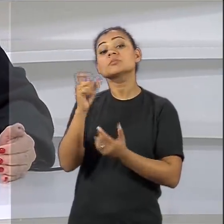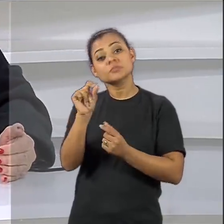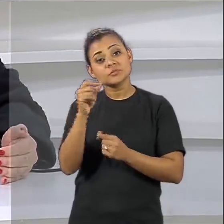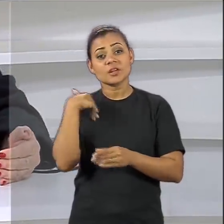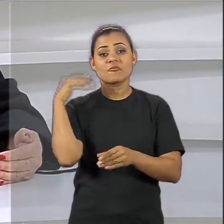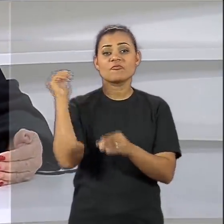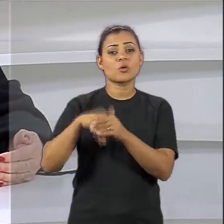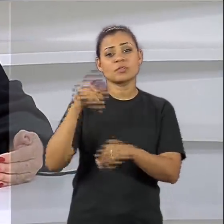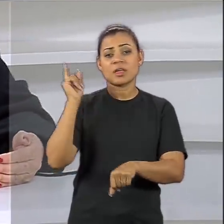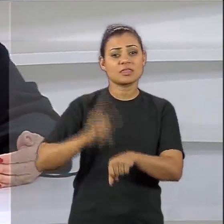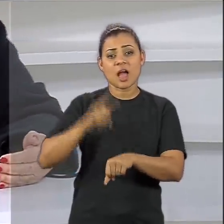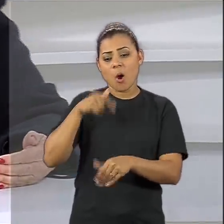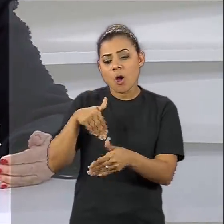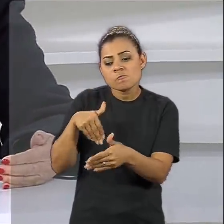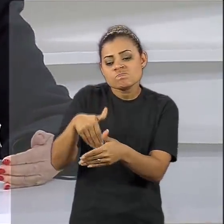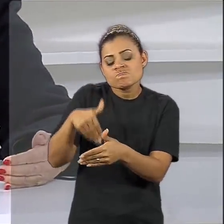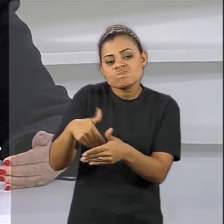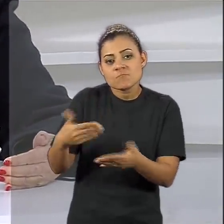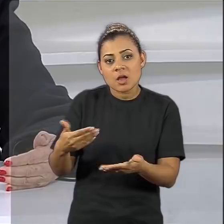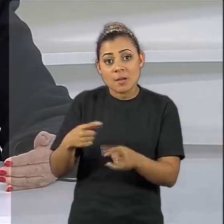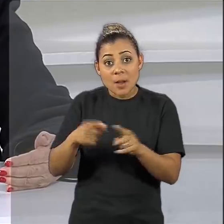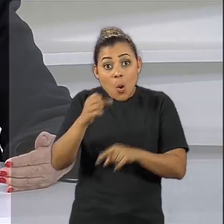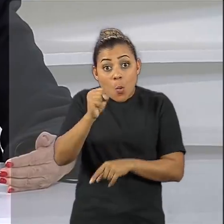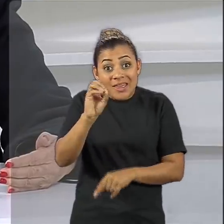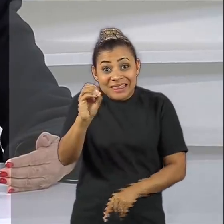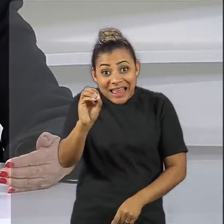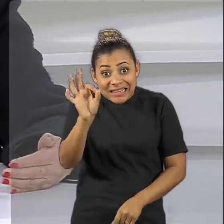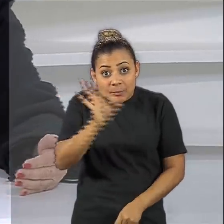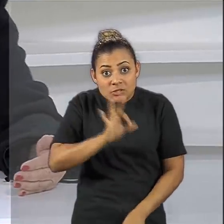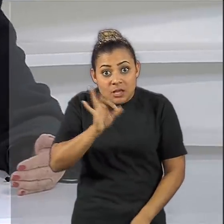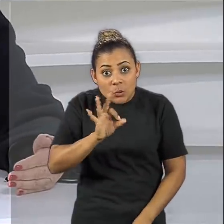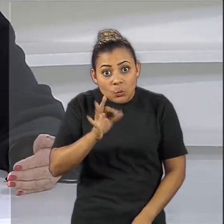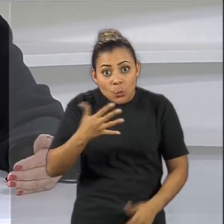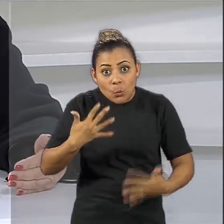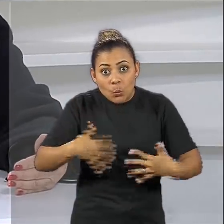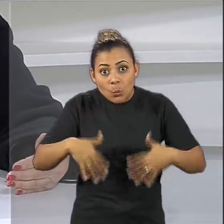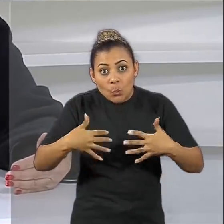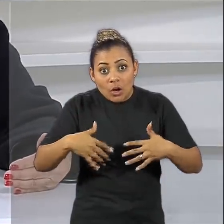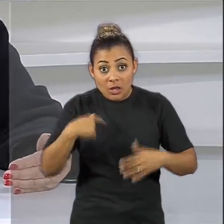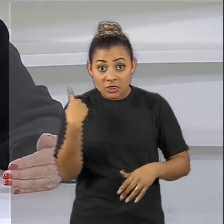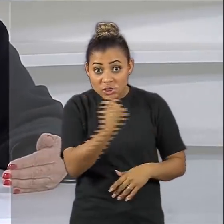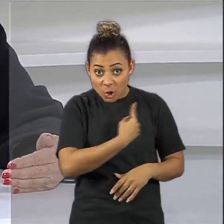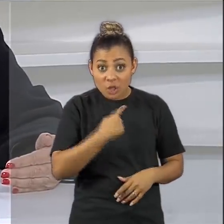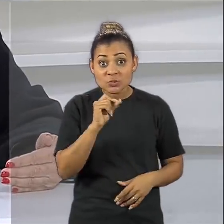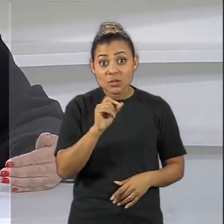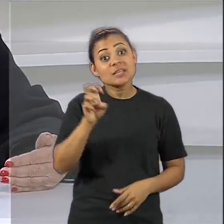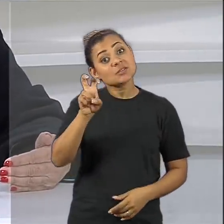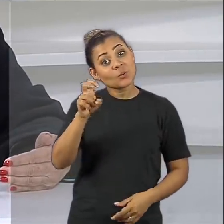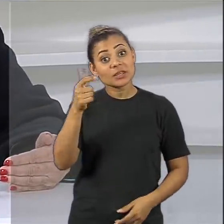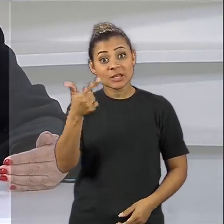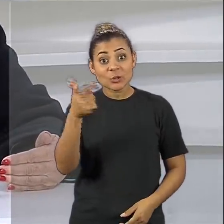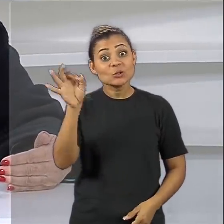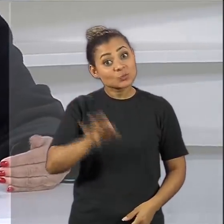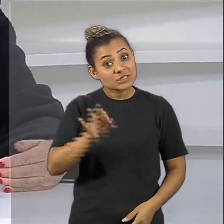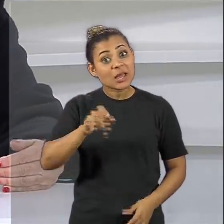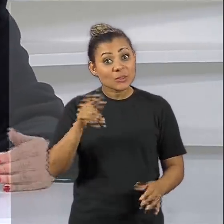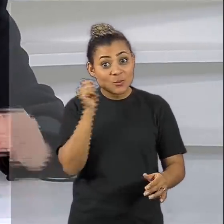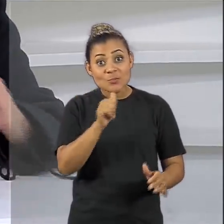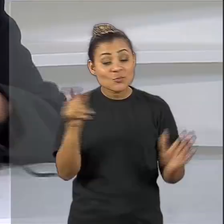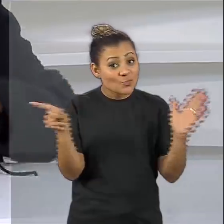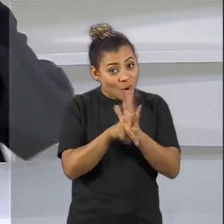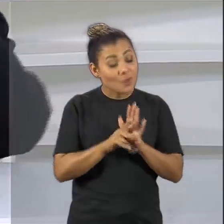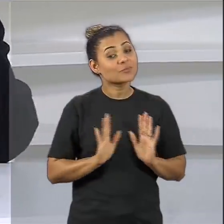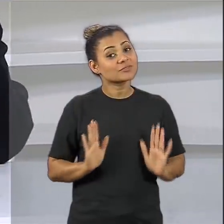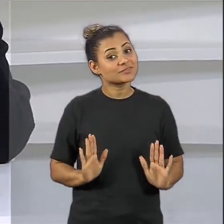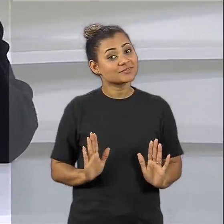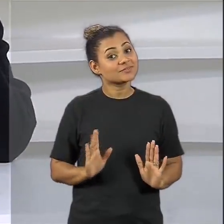se decidir por último. Mas 80%? E nós somos 52% do eleitorado, as mulheres. Então, isso eu